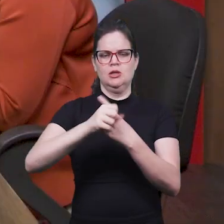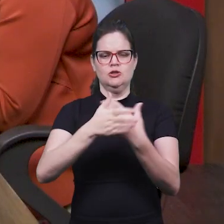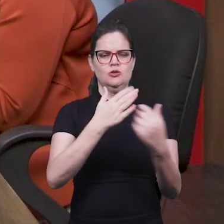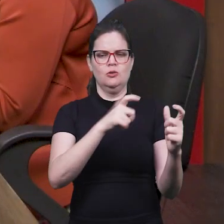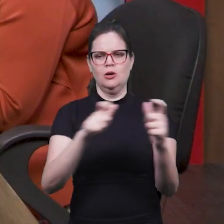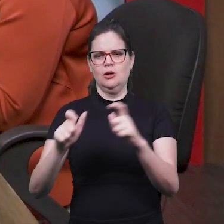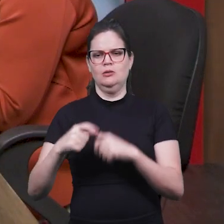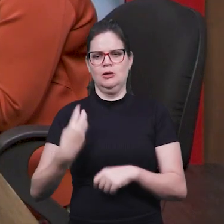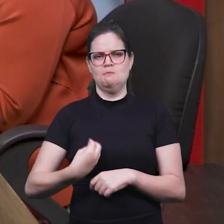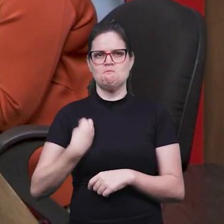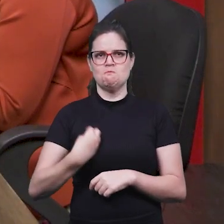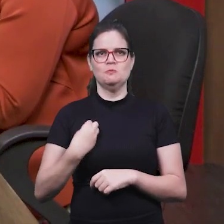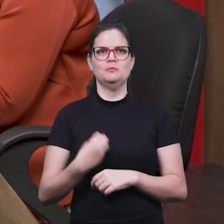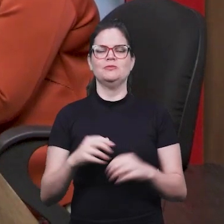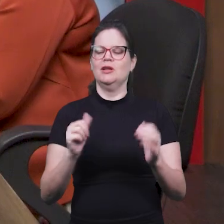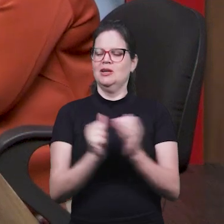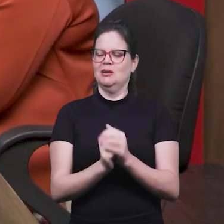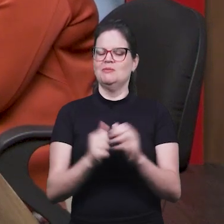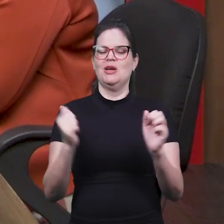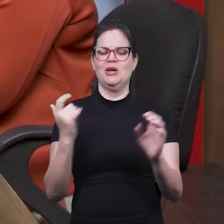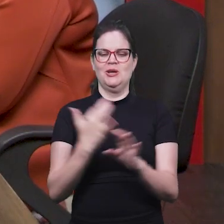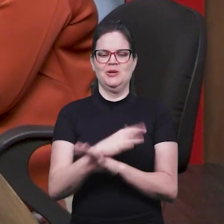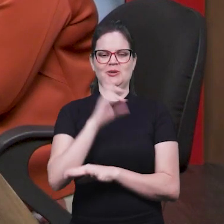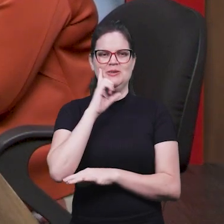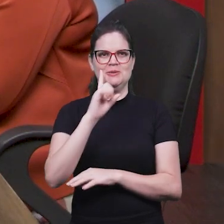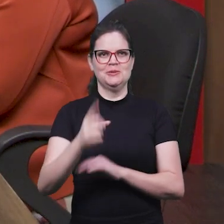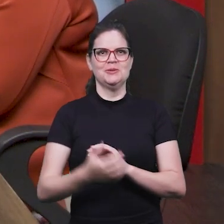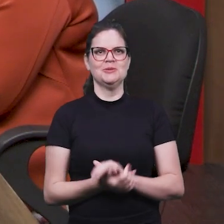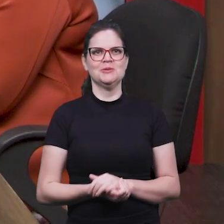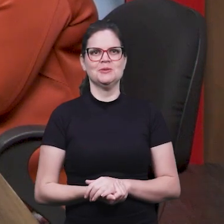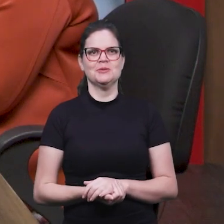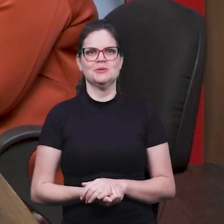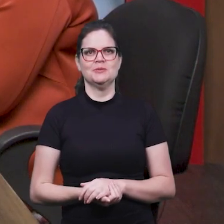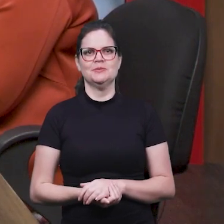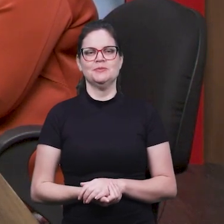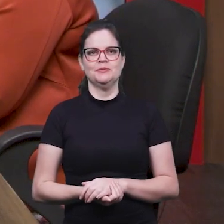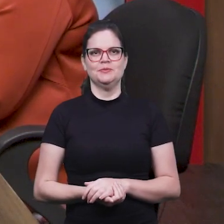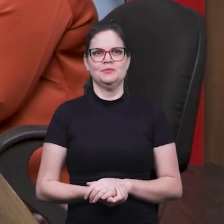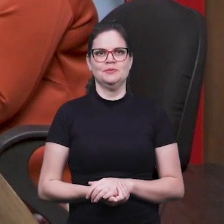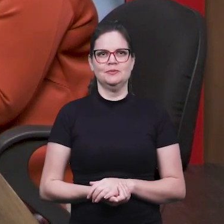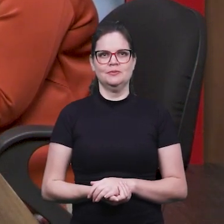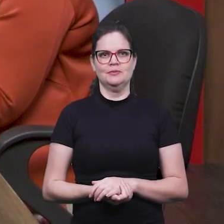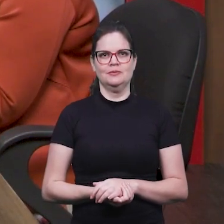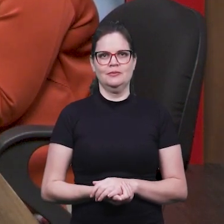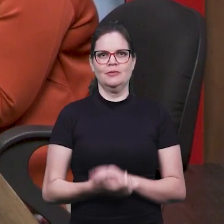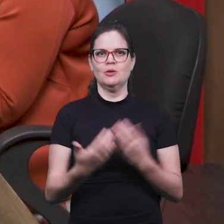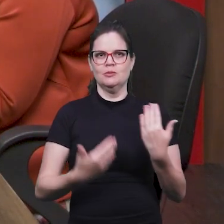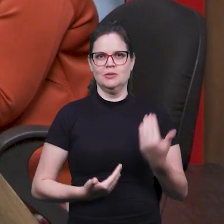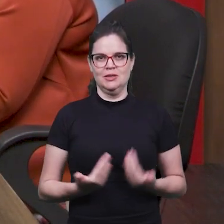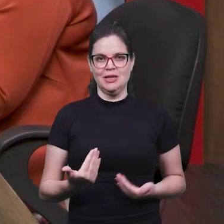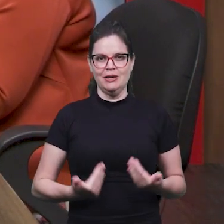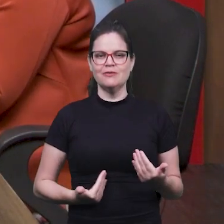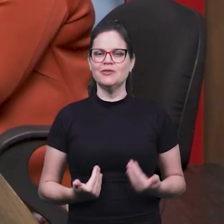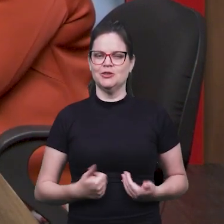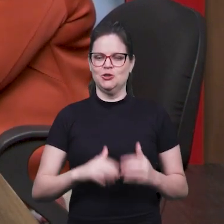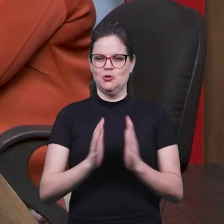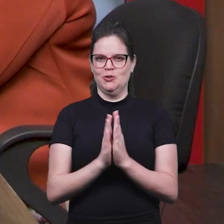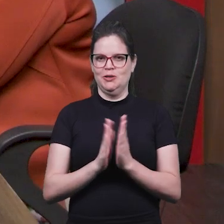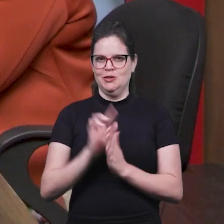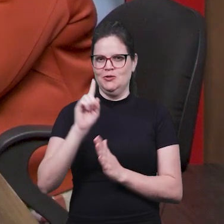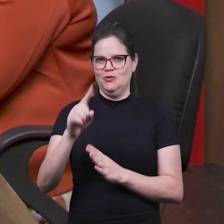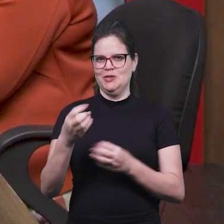a Deus, isso é de valor verdadeiro, né? E como uma serva de oração, você me contou um segredo, que o Senhor te deu